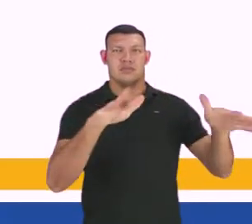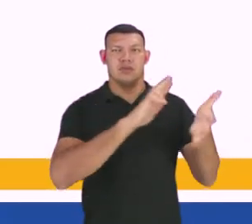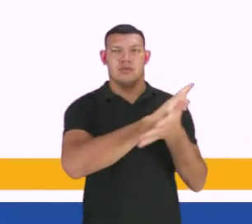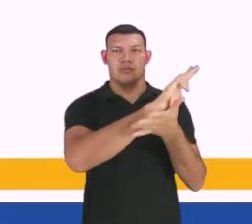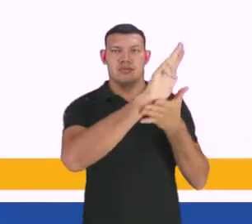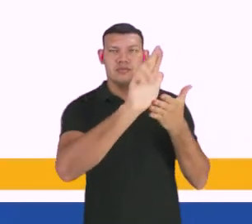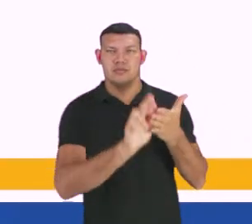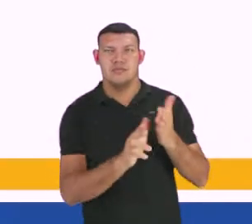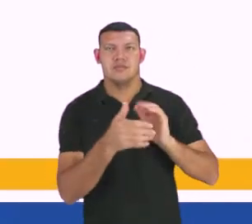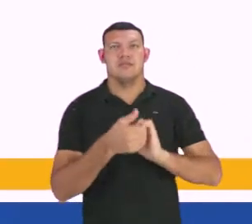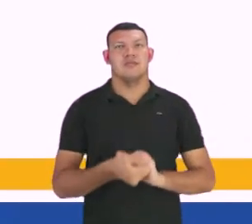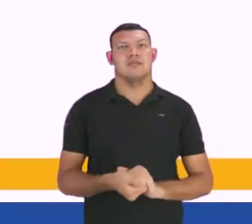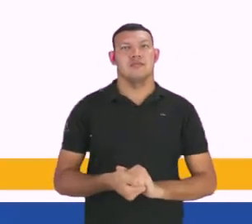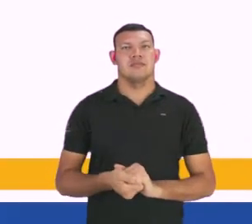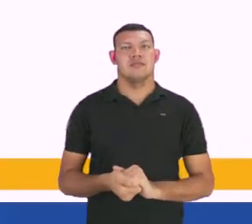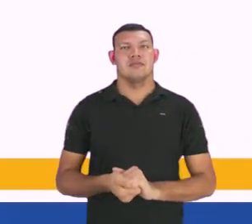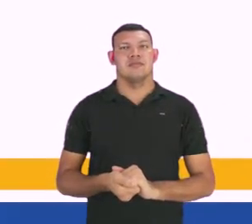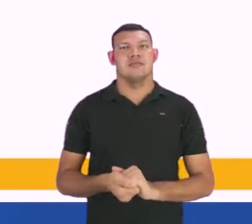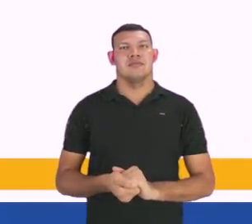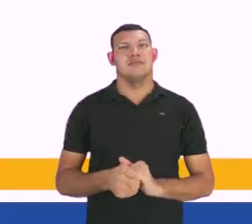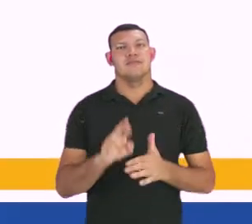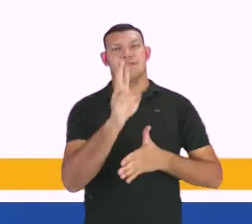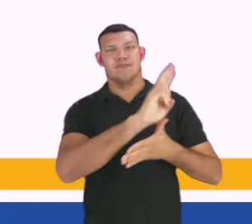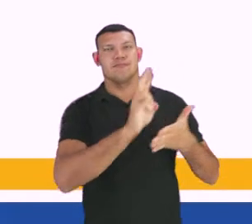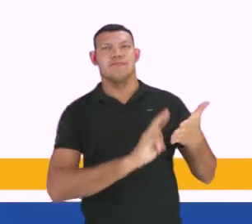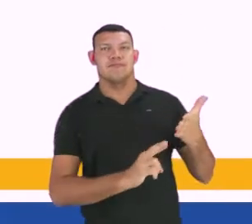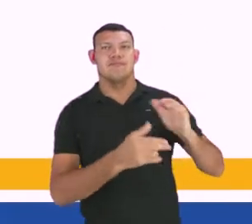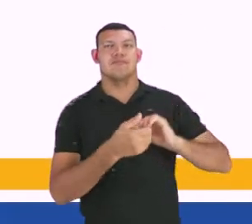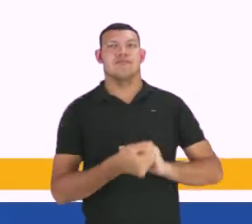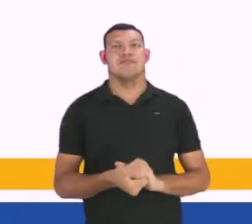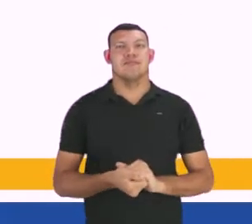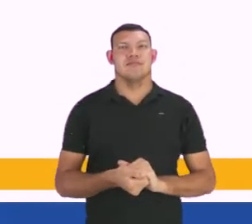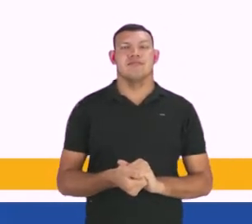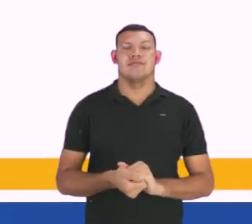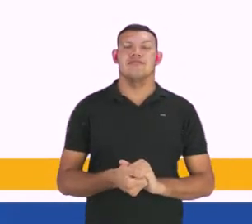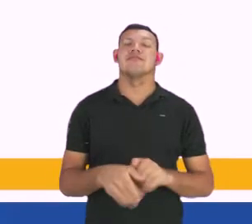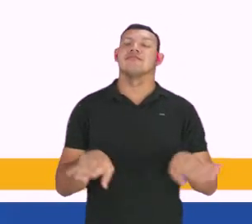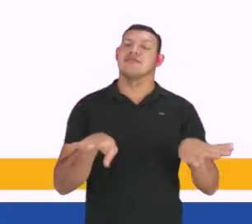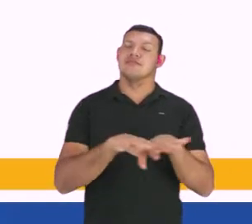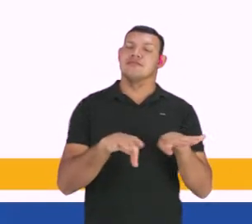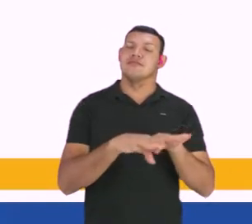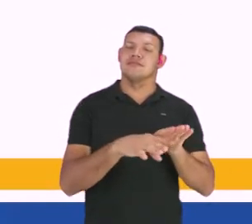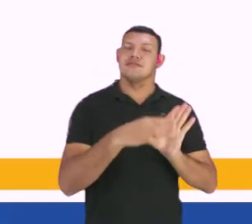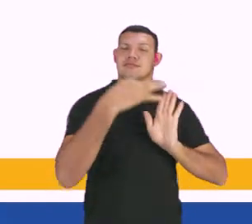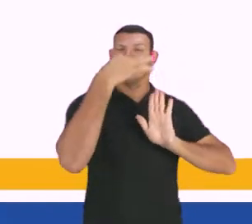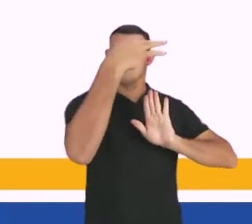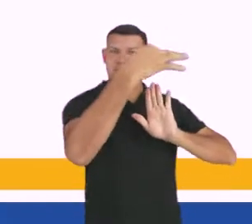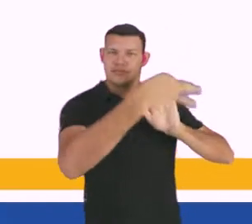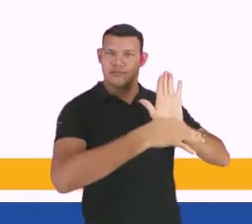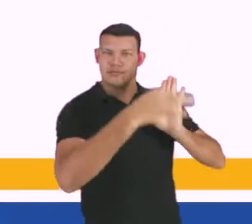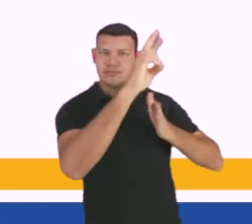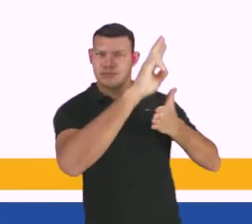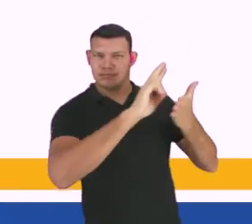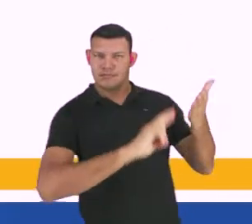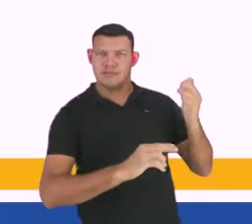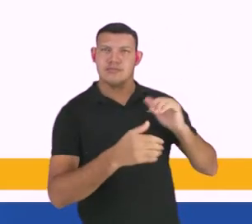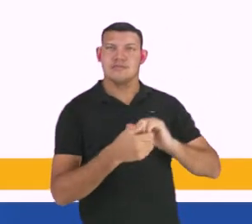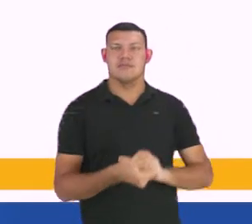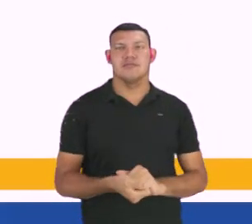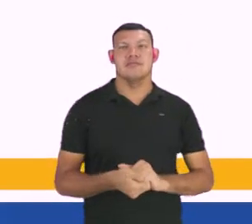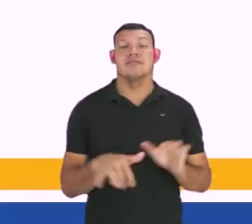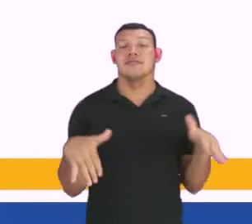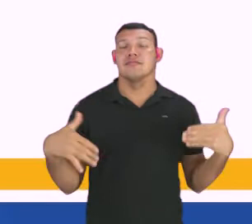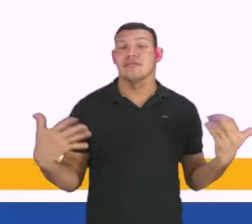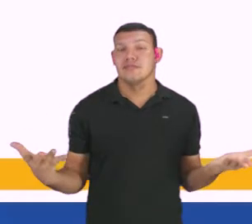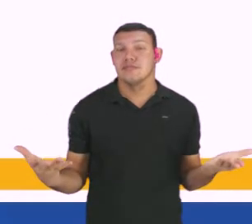no decorrer dos estudos de redação e do que se refere o ato de dissertar, tá?